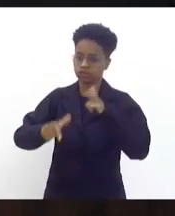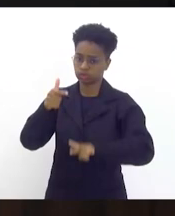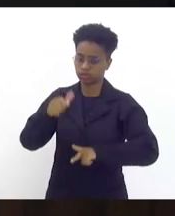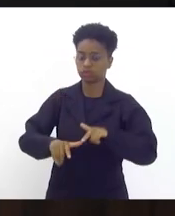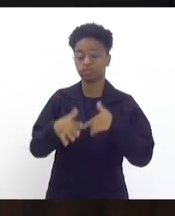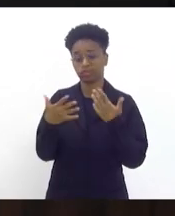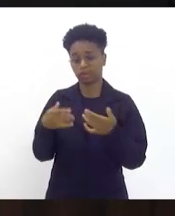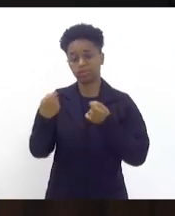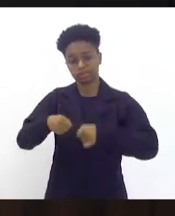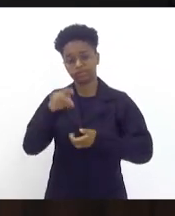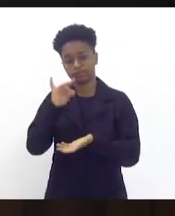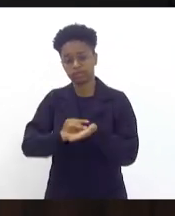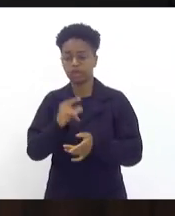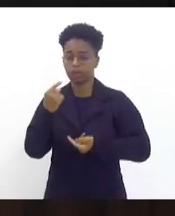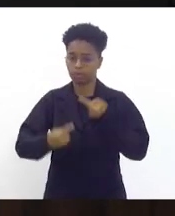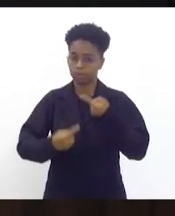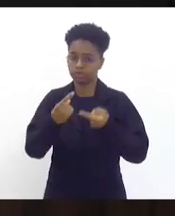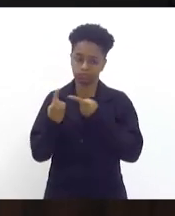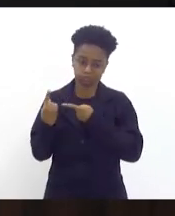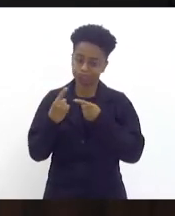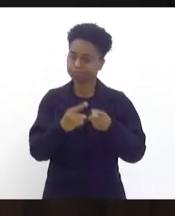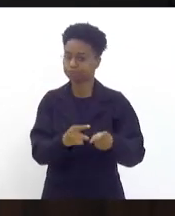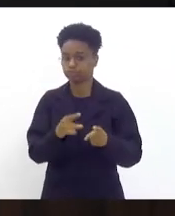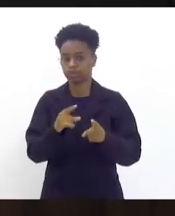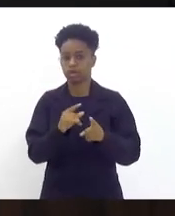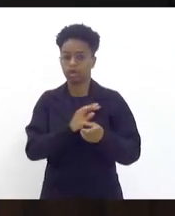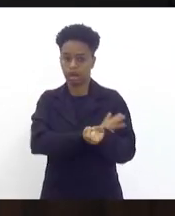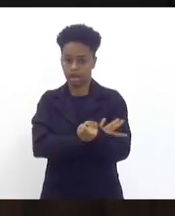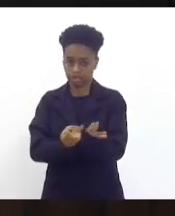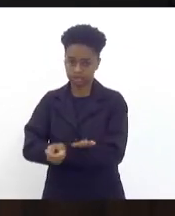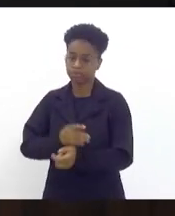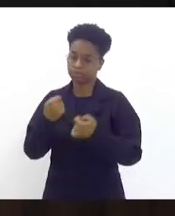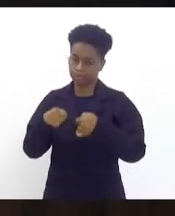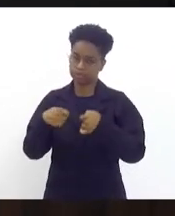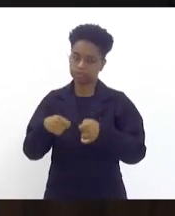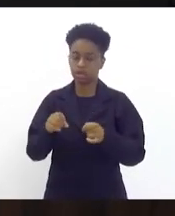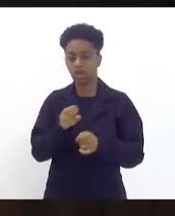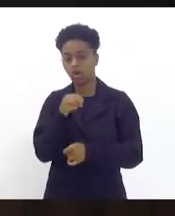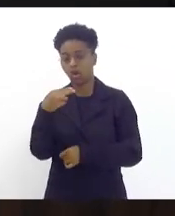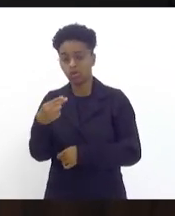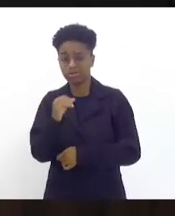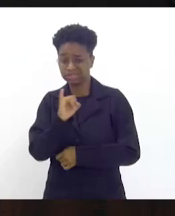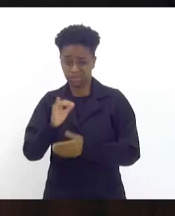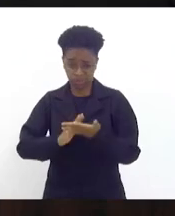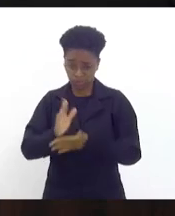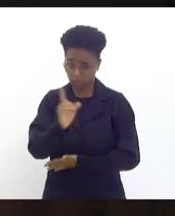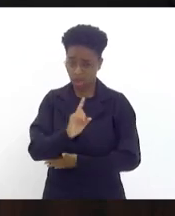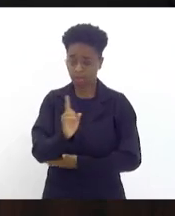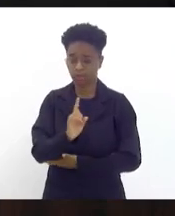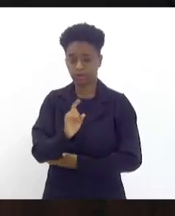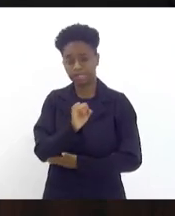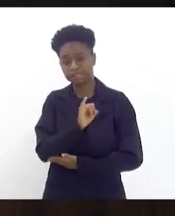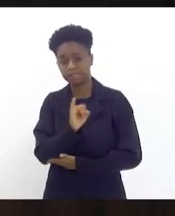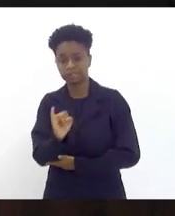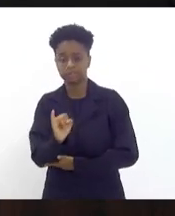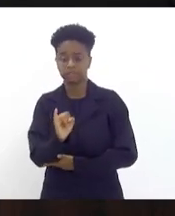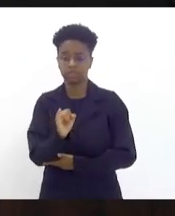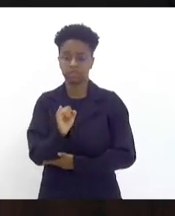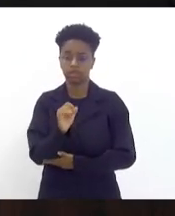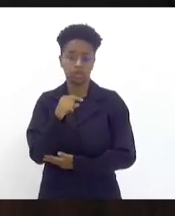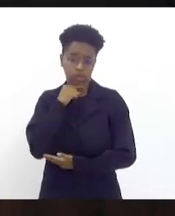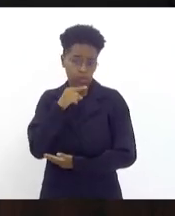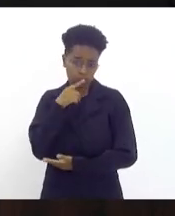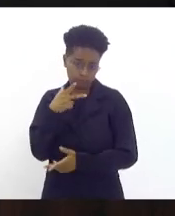política para combater essa prática se faz necessária ao menos ainda que não aprovada ainda que não seja